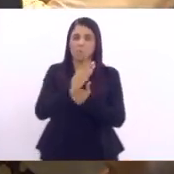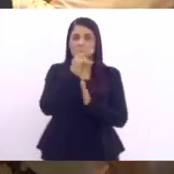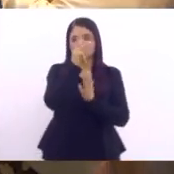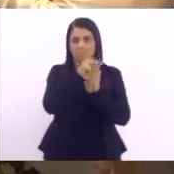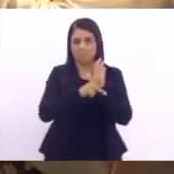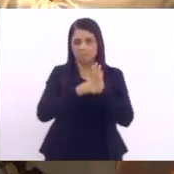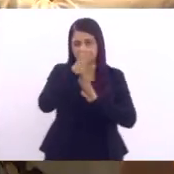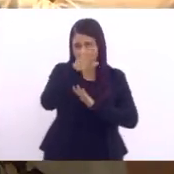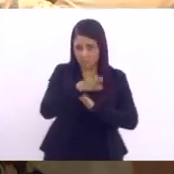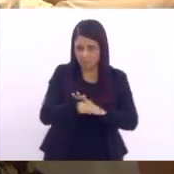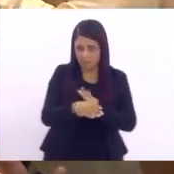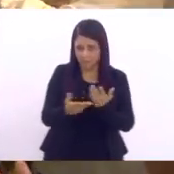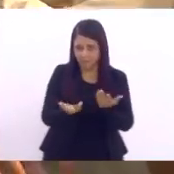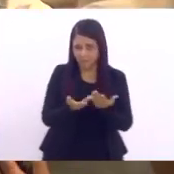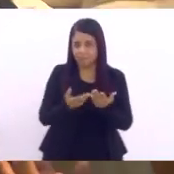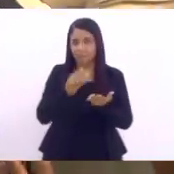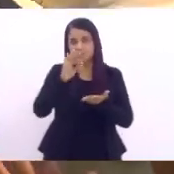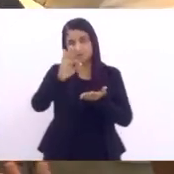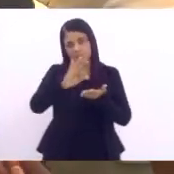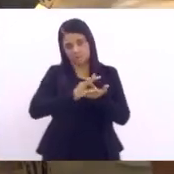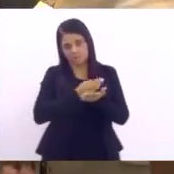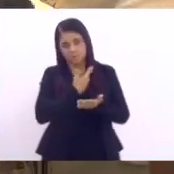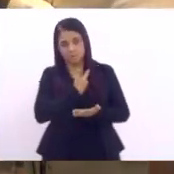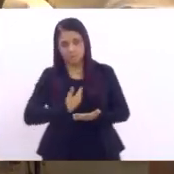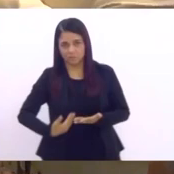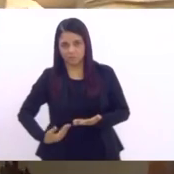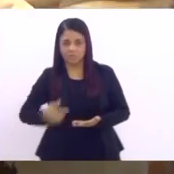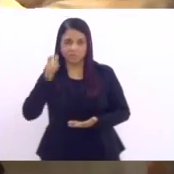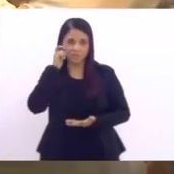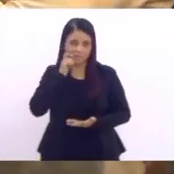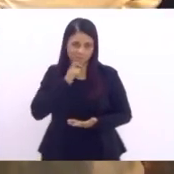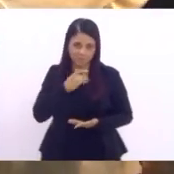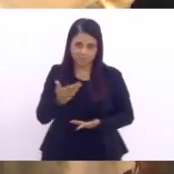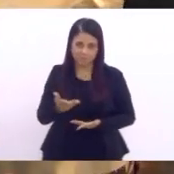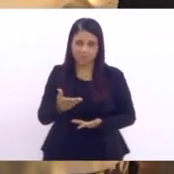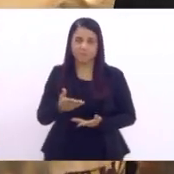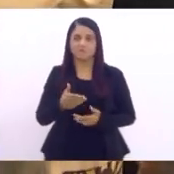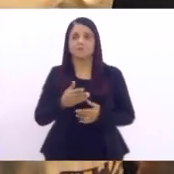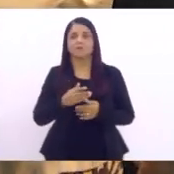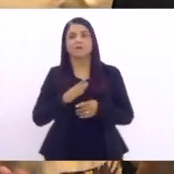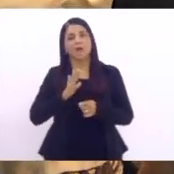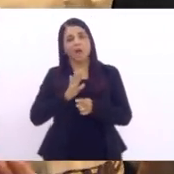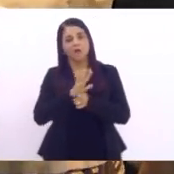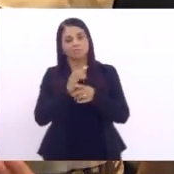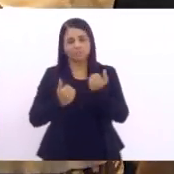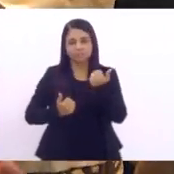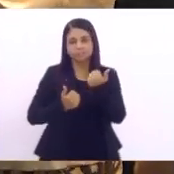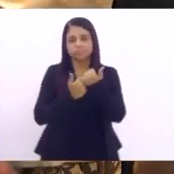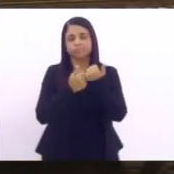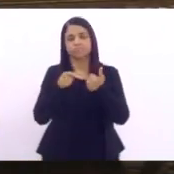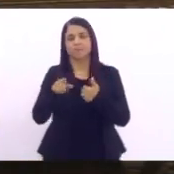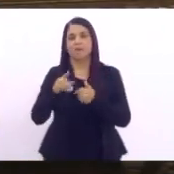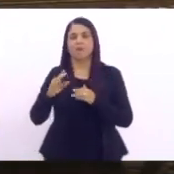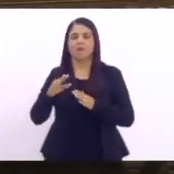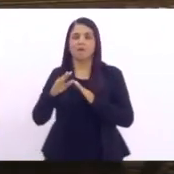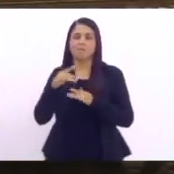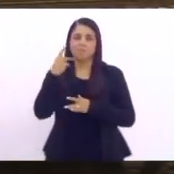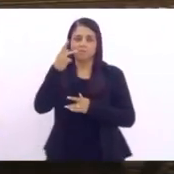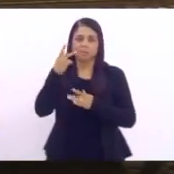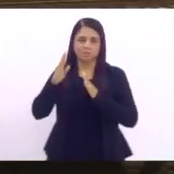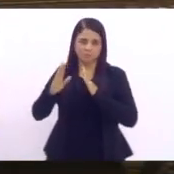sanção do governador Cláudio Castro, favorecendo assim a política habitacional do Estado do Rio de Janeiro. Depois